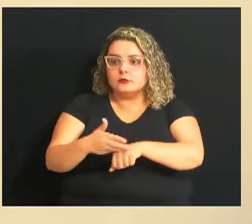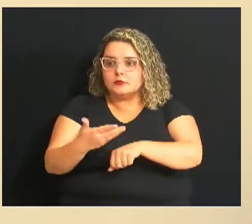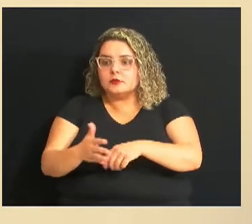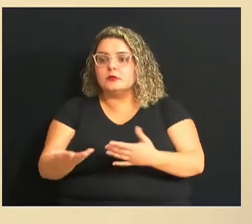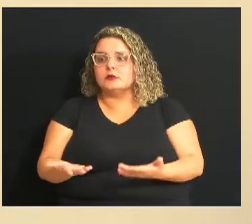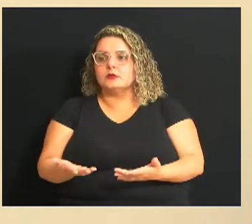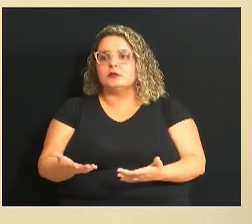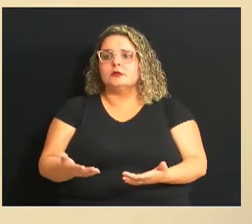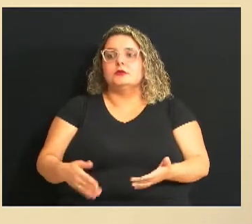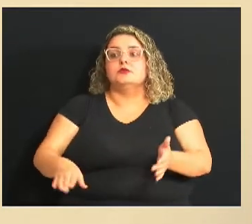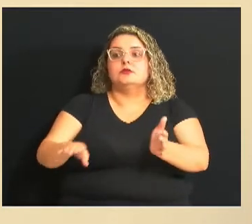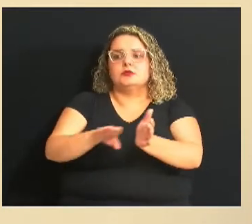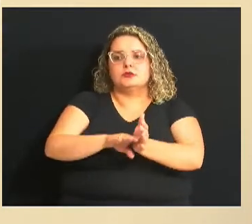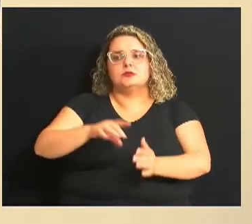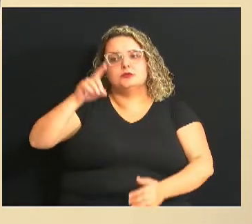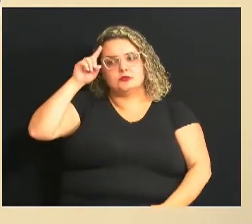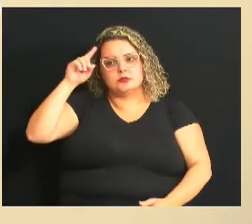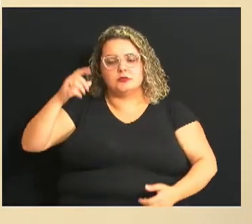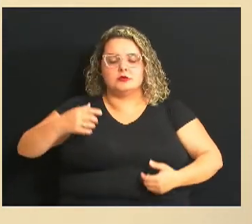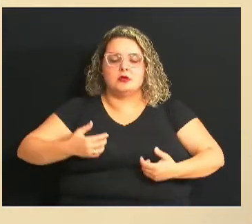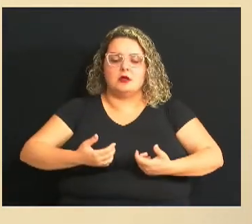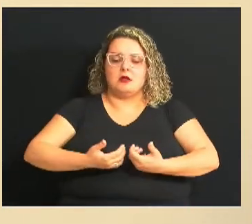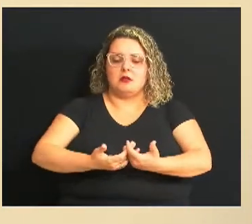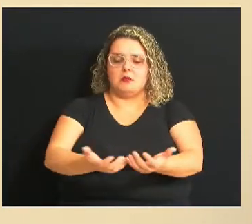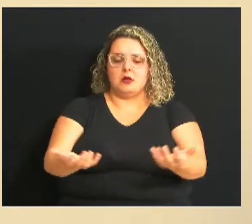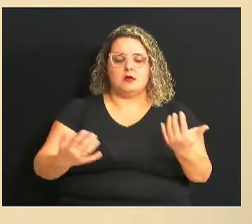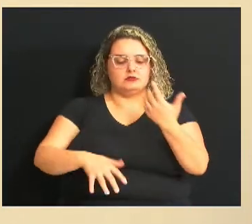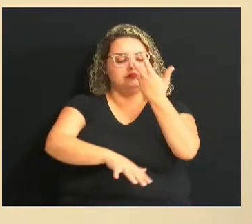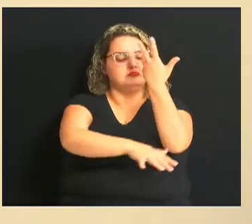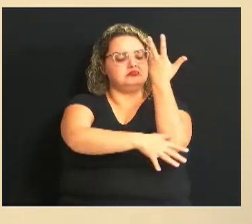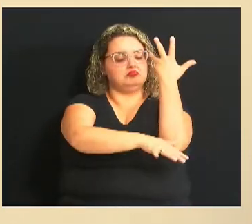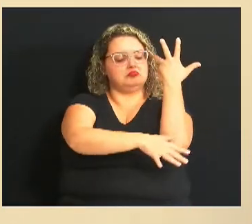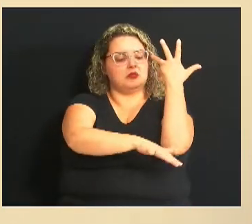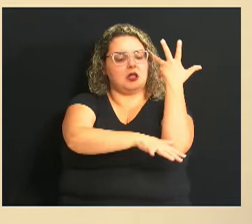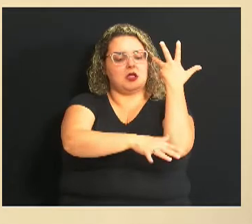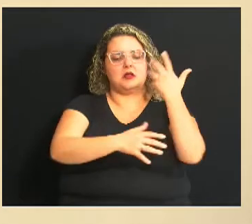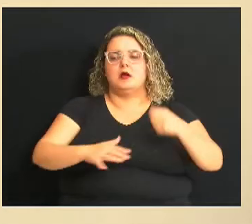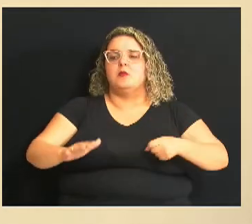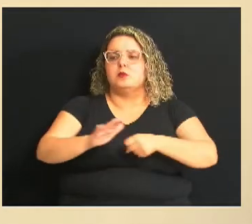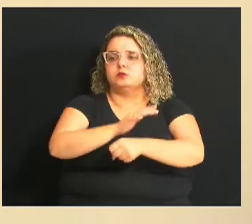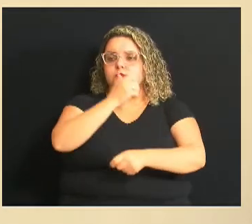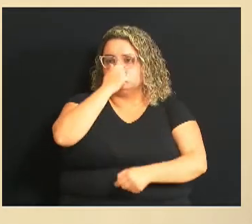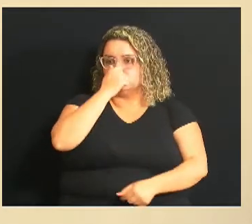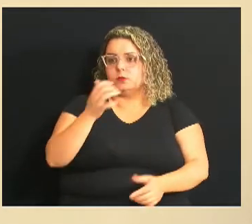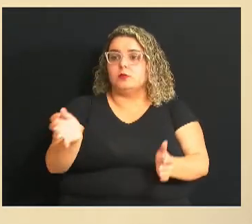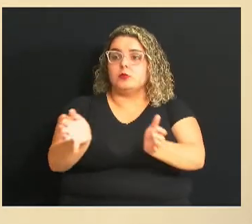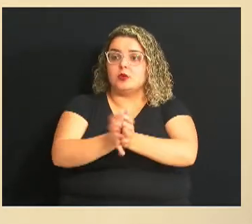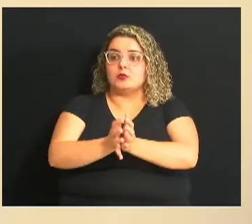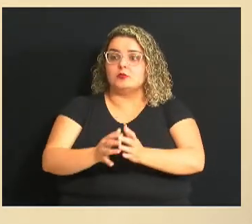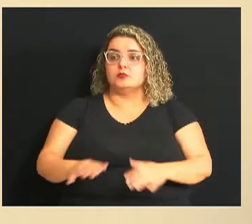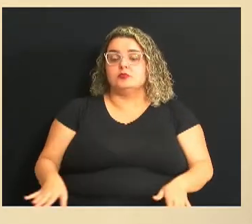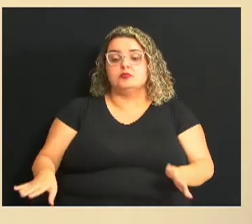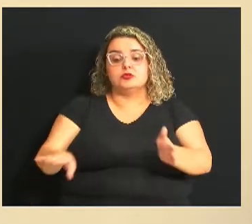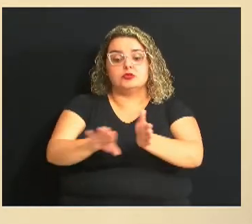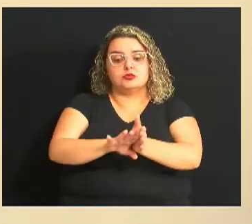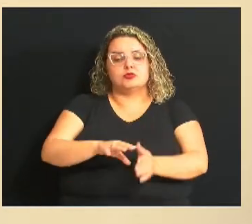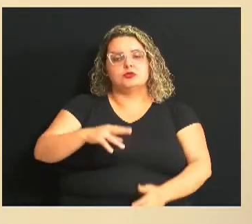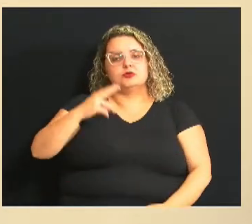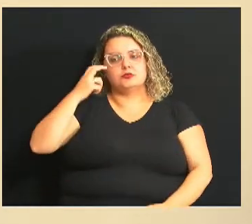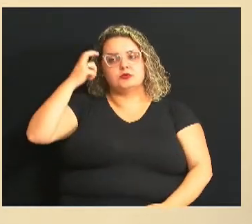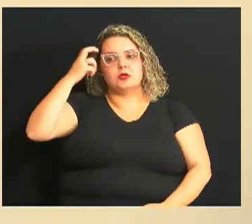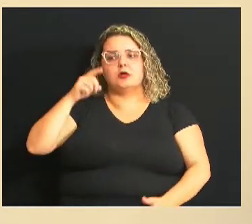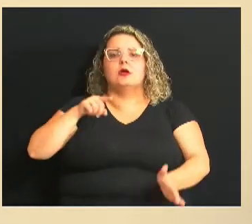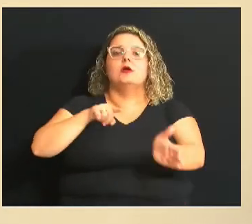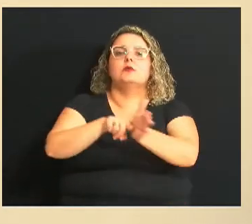grande dia, a praça lotada, e o grupo de jovens se aproximou ao sábio, e um deles perguntou